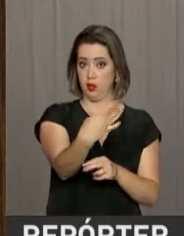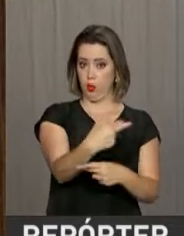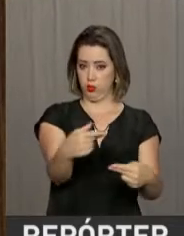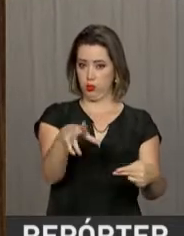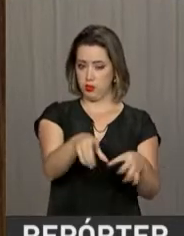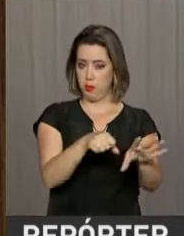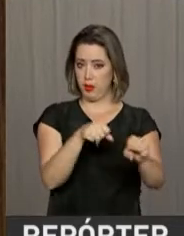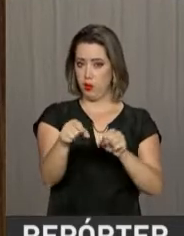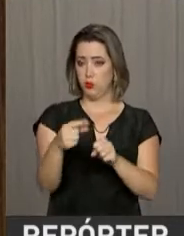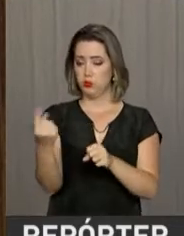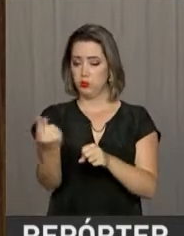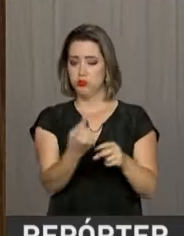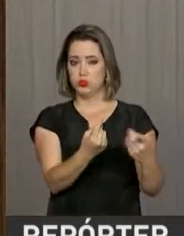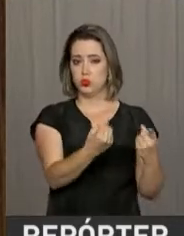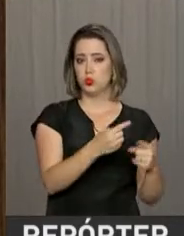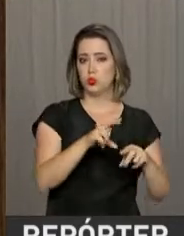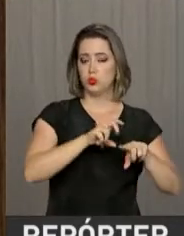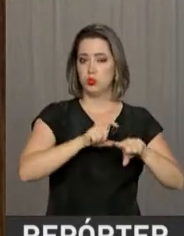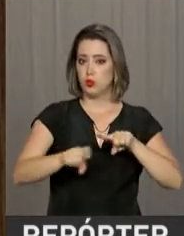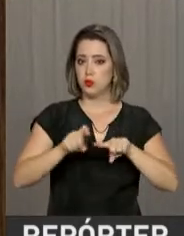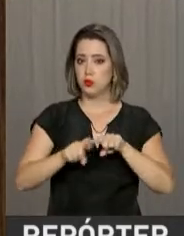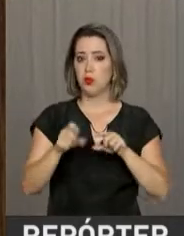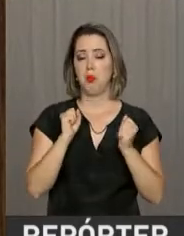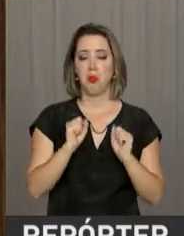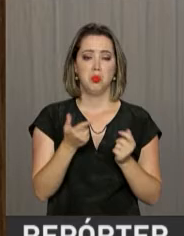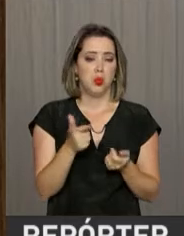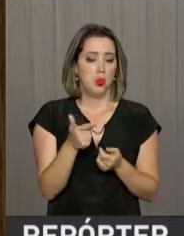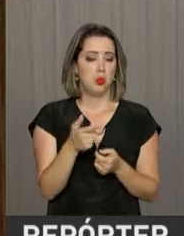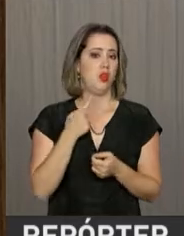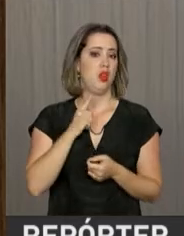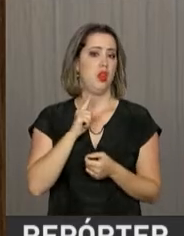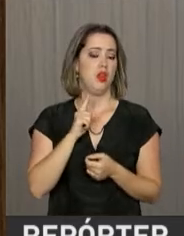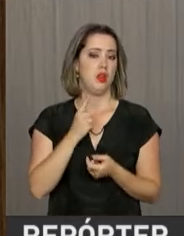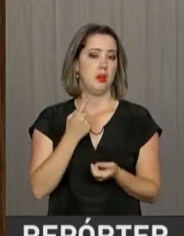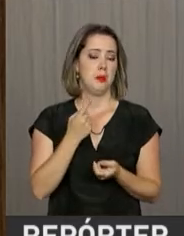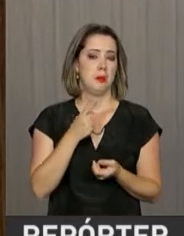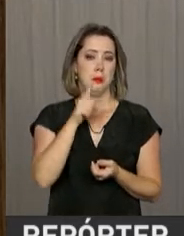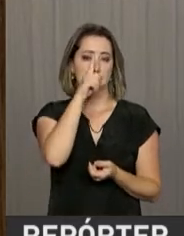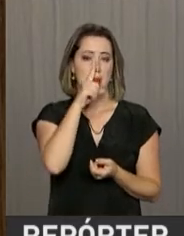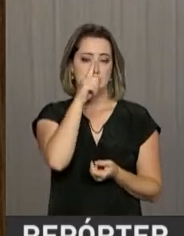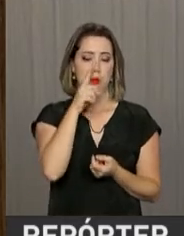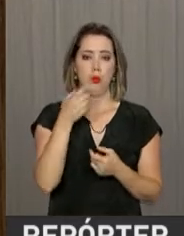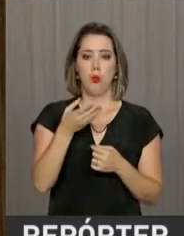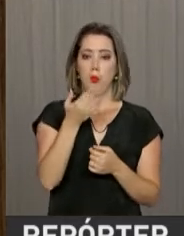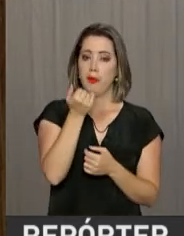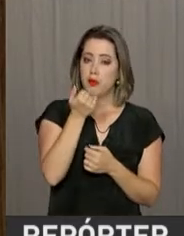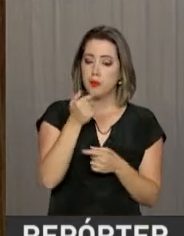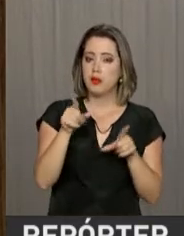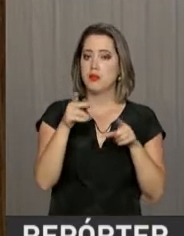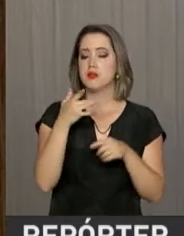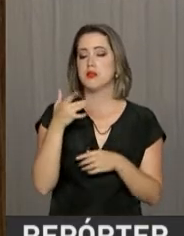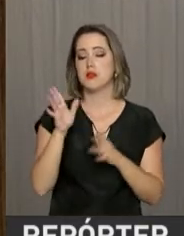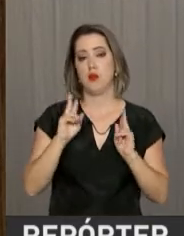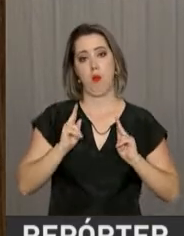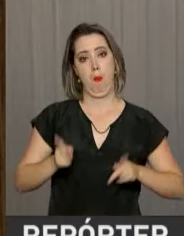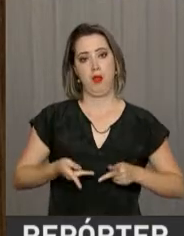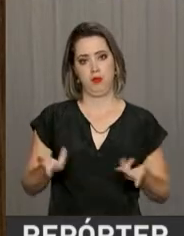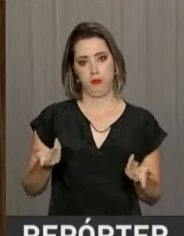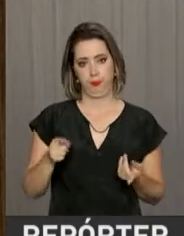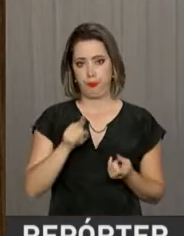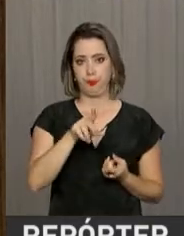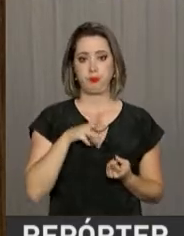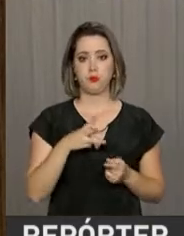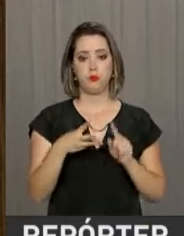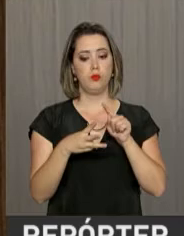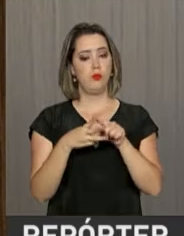podem representar algum perigo para o consumo humano. O ministro Blairo Maggi também comentou os três frigoríficos